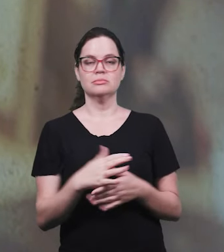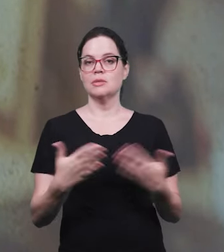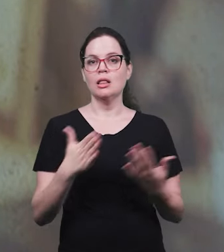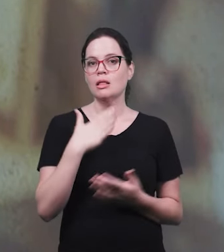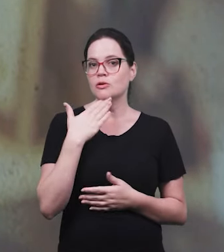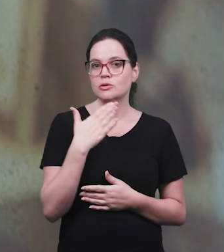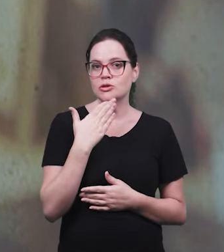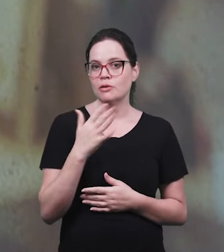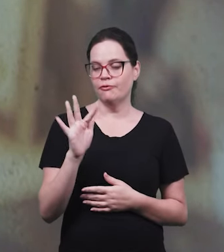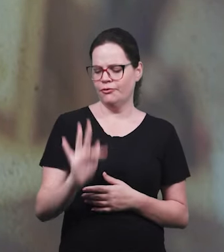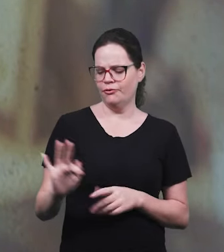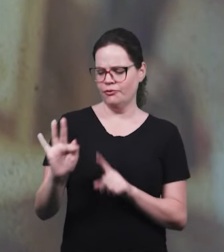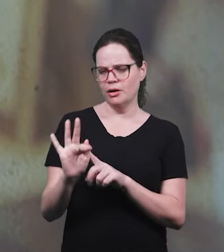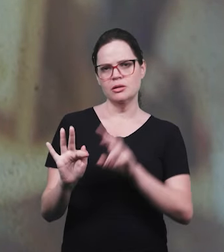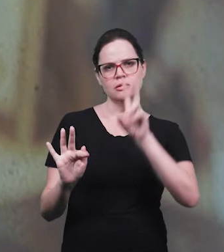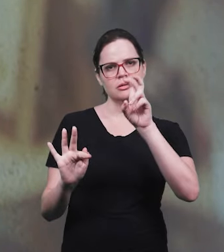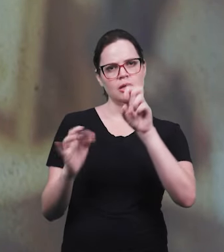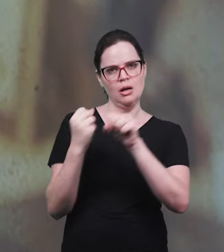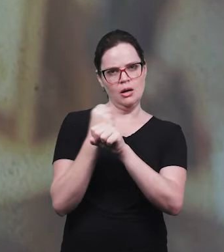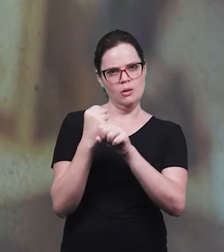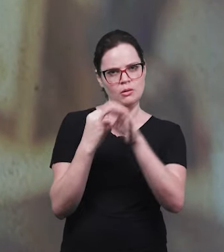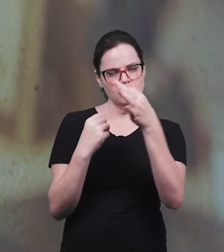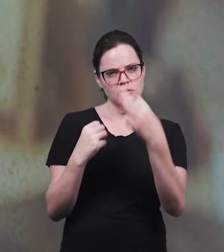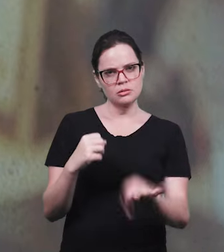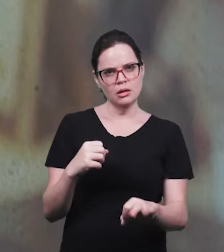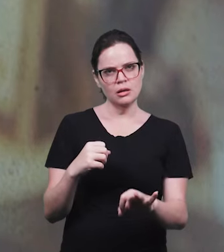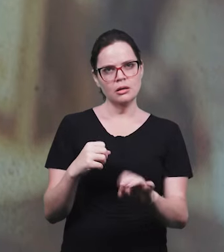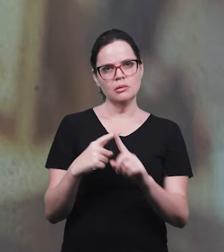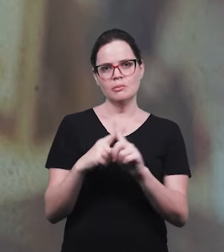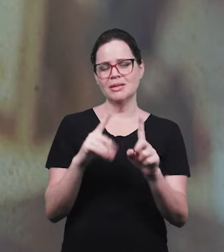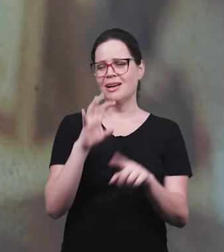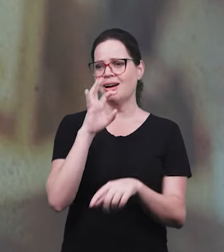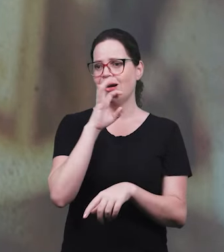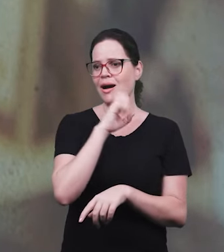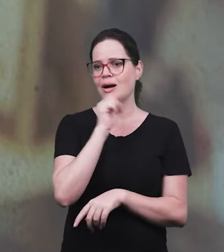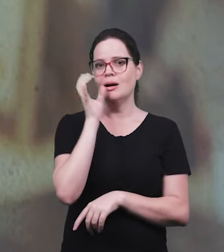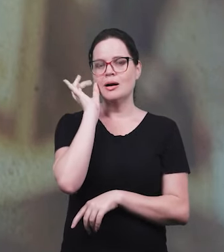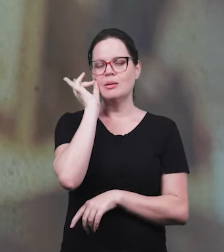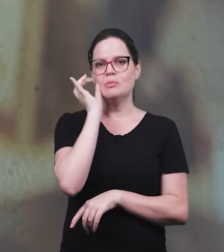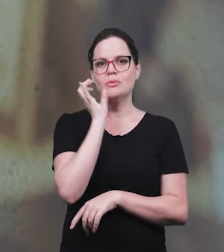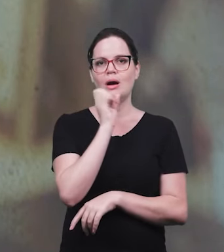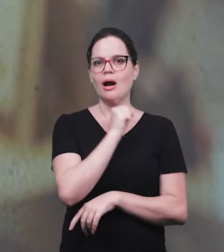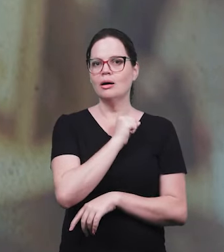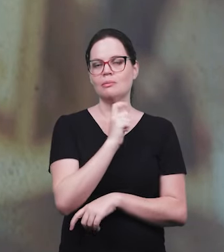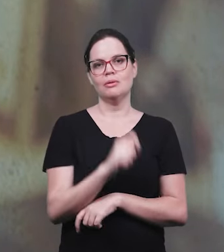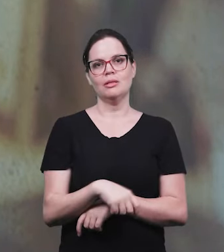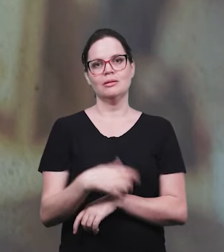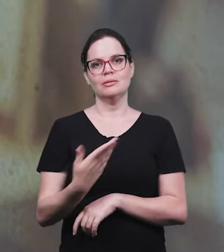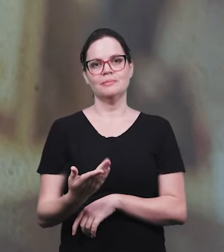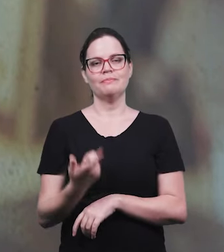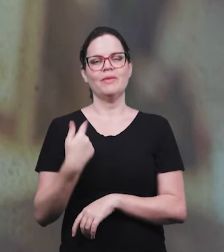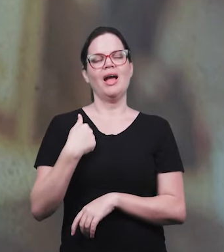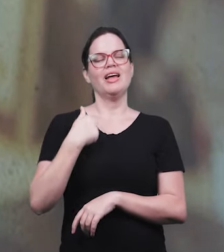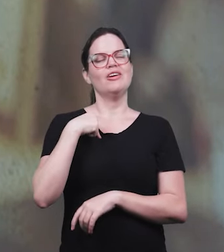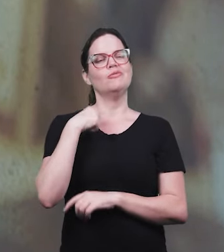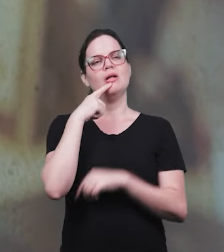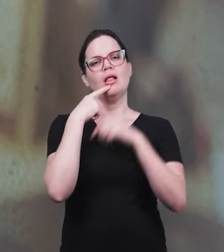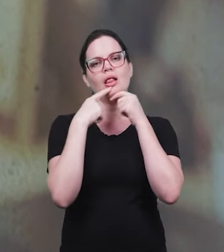faculdade, elas são 5 anos de faculdade e isso passa rápido. Então não espere você se